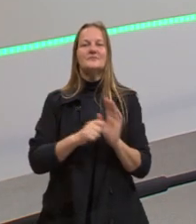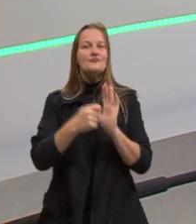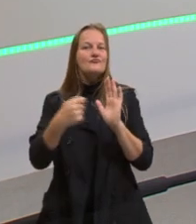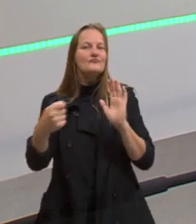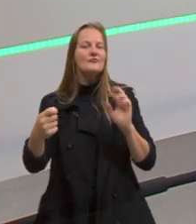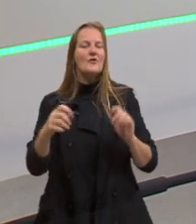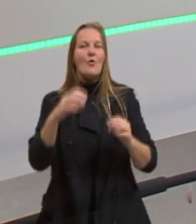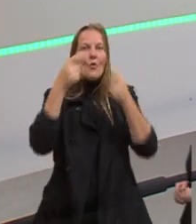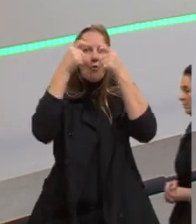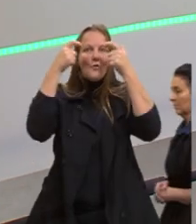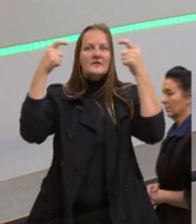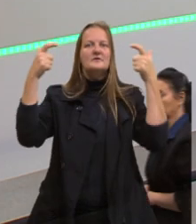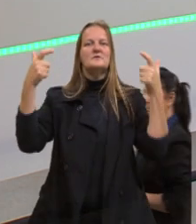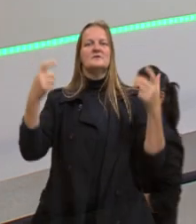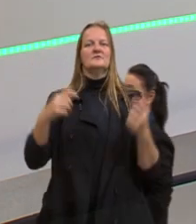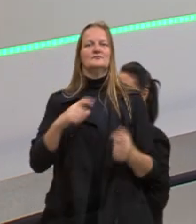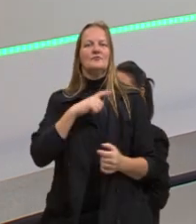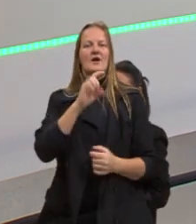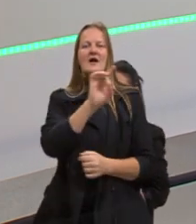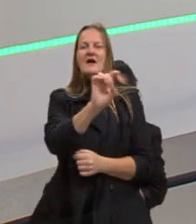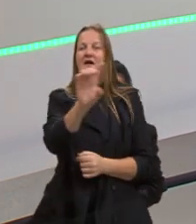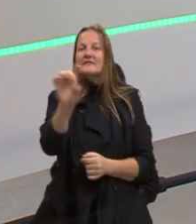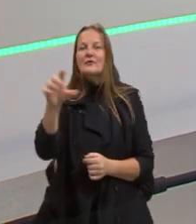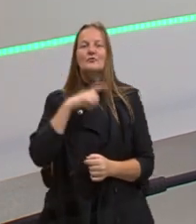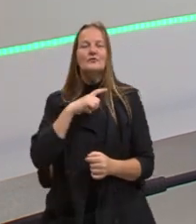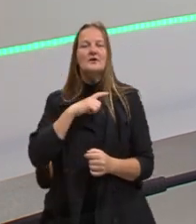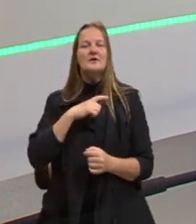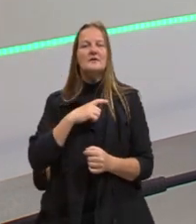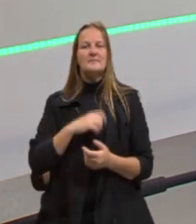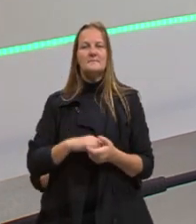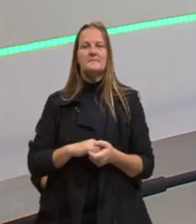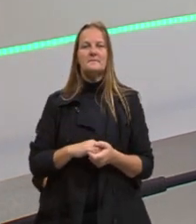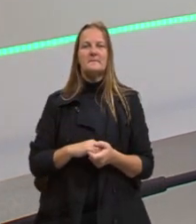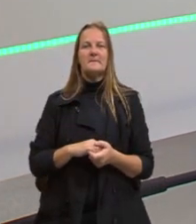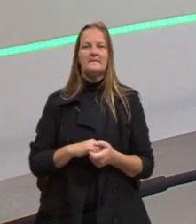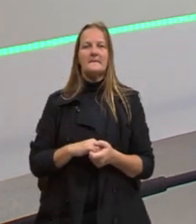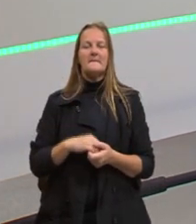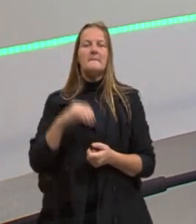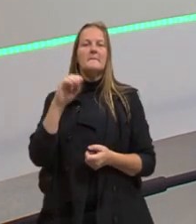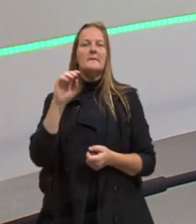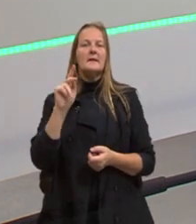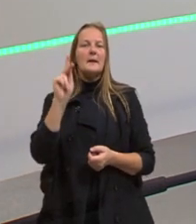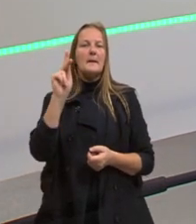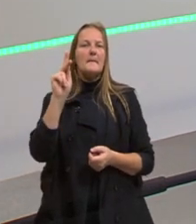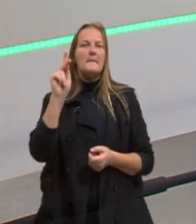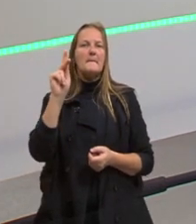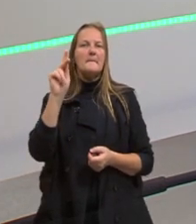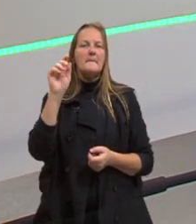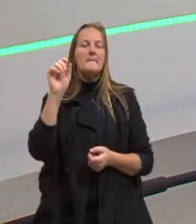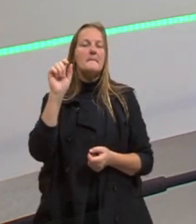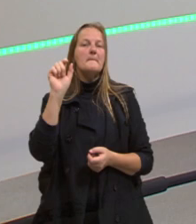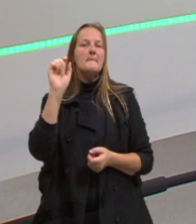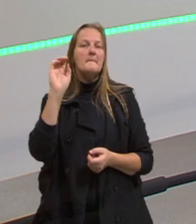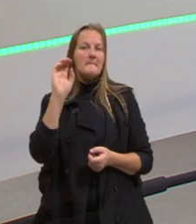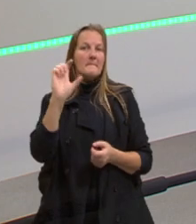conhecimento cada aluno tem o seu background e quer background background é quando tu tás uma